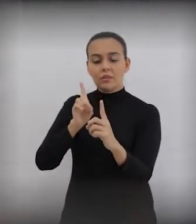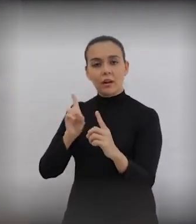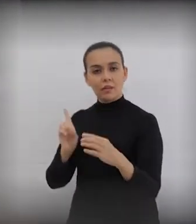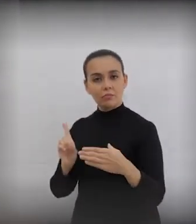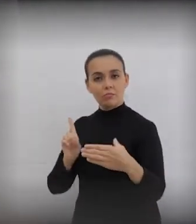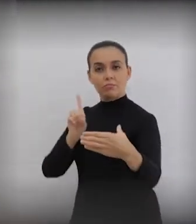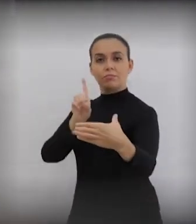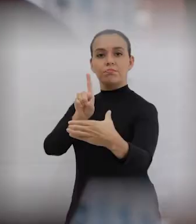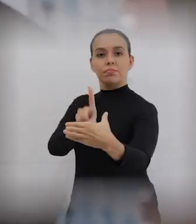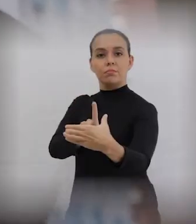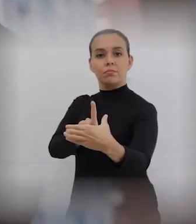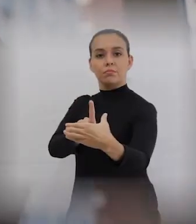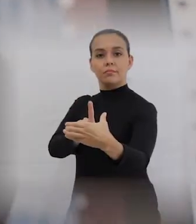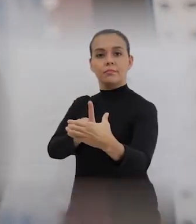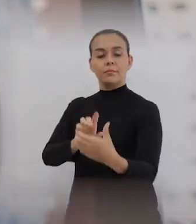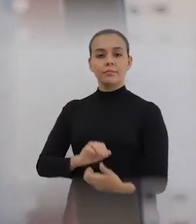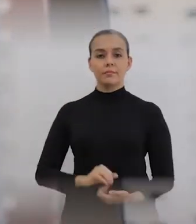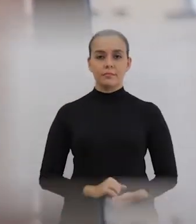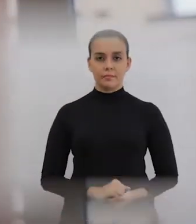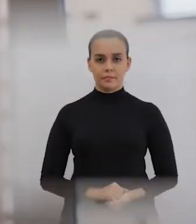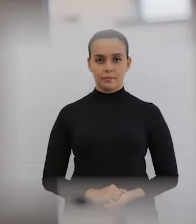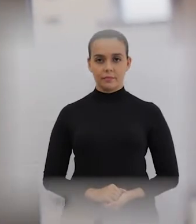o mundo.